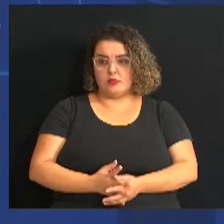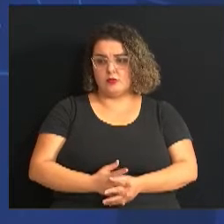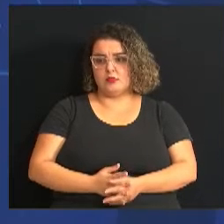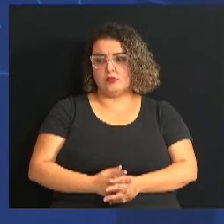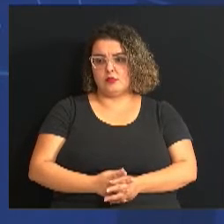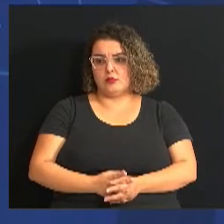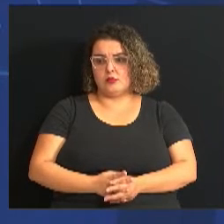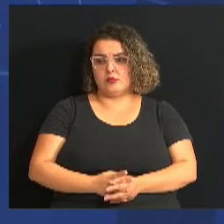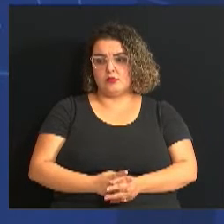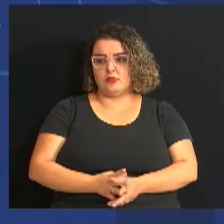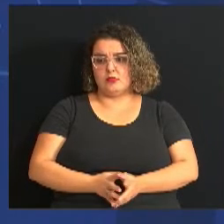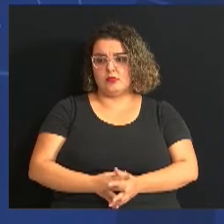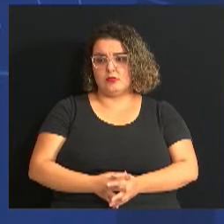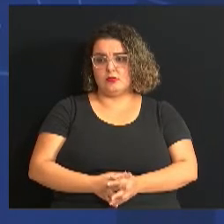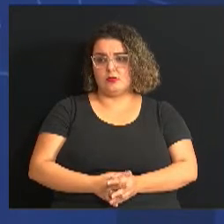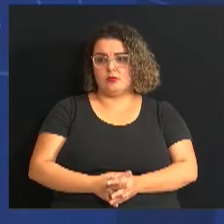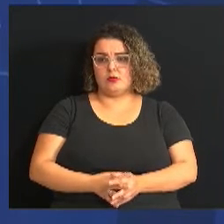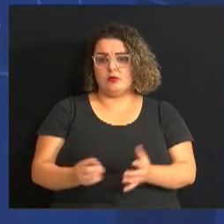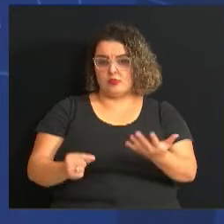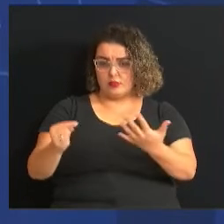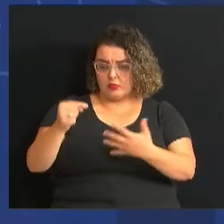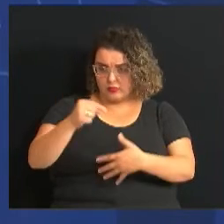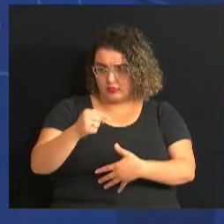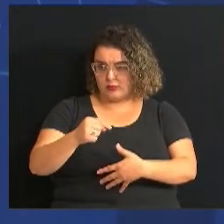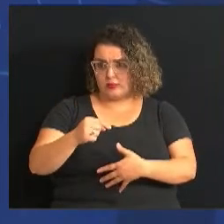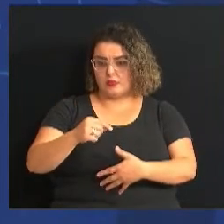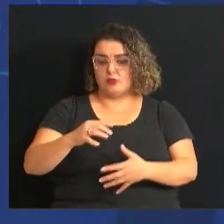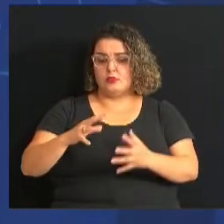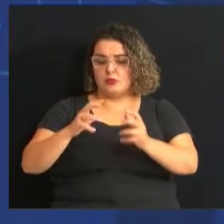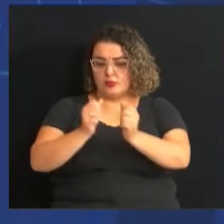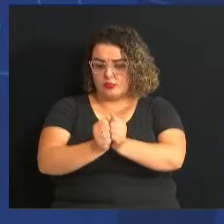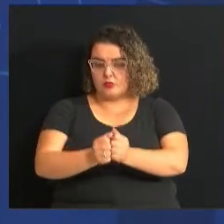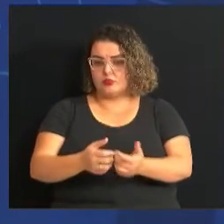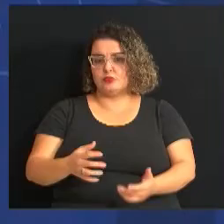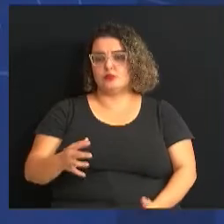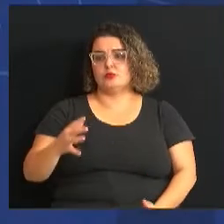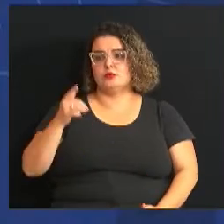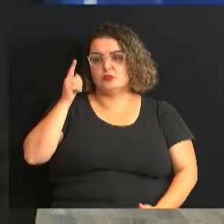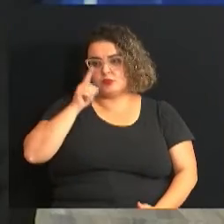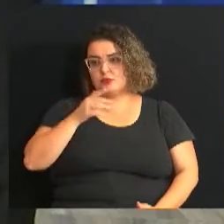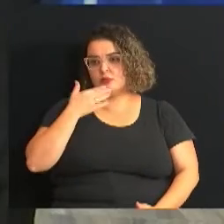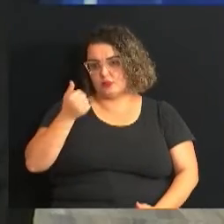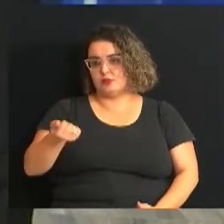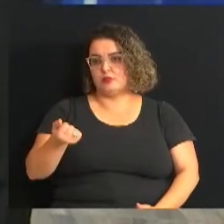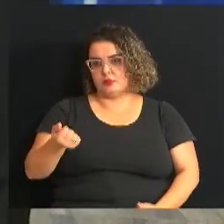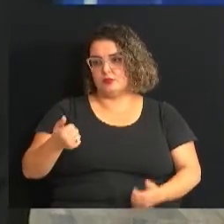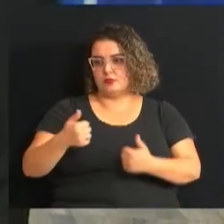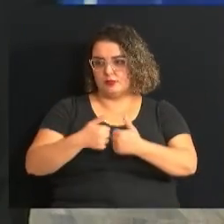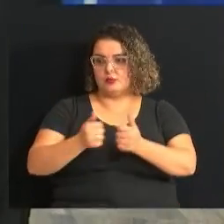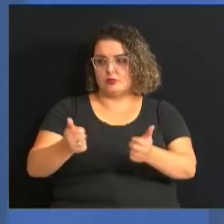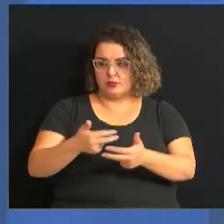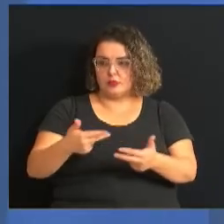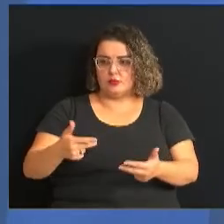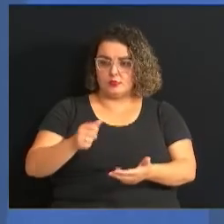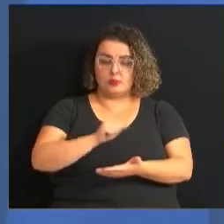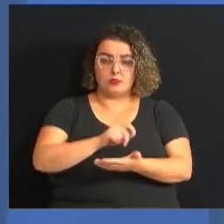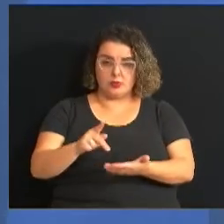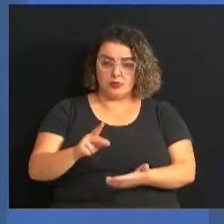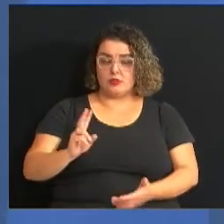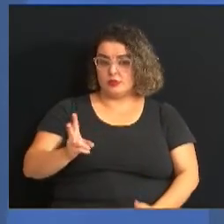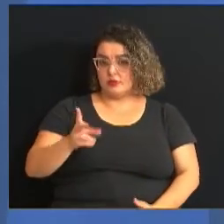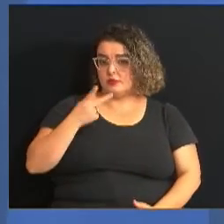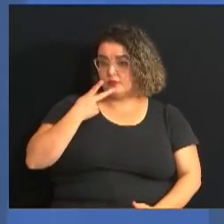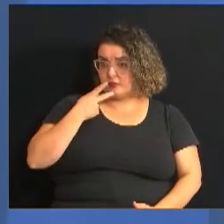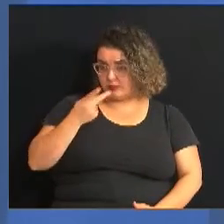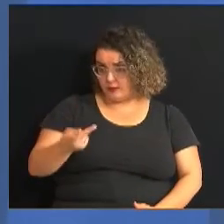praticamente esses pontos do pacote que nós conseguimos melhorar no transporte de aplicativo, né? A gente sempre fala aqui